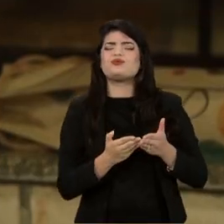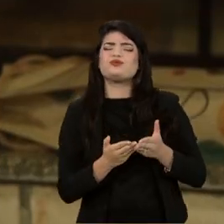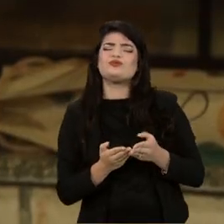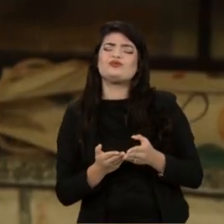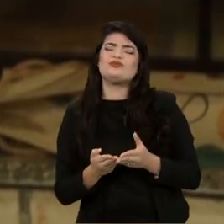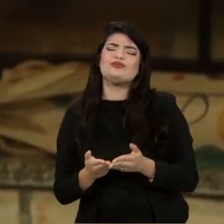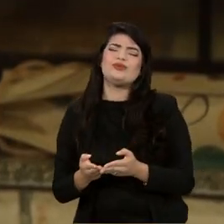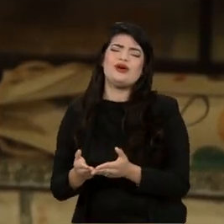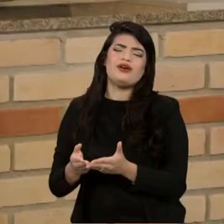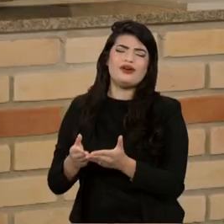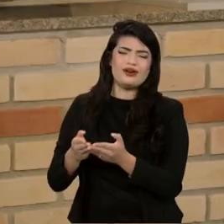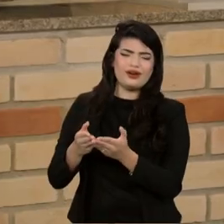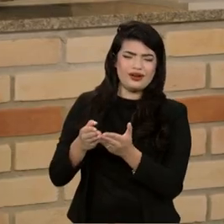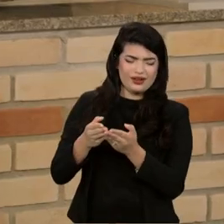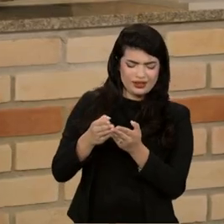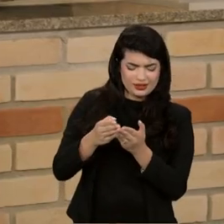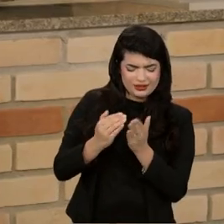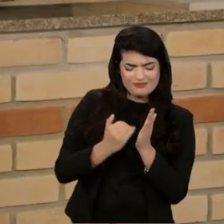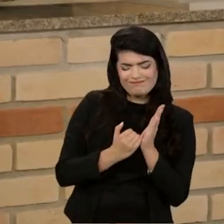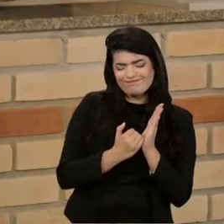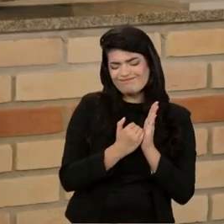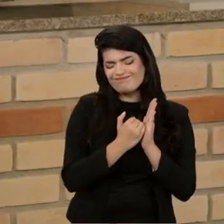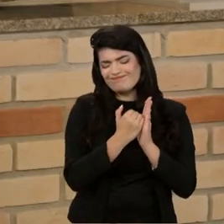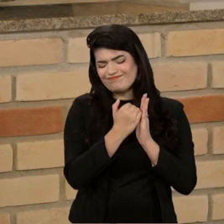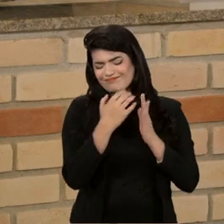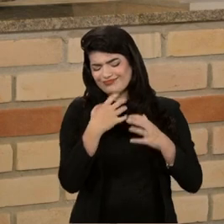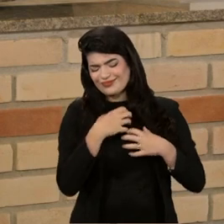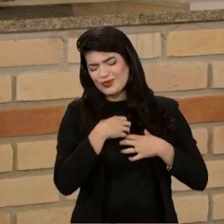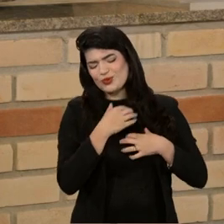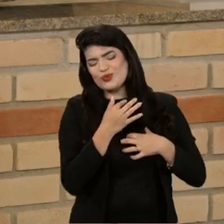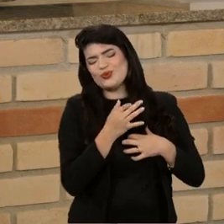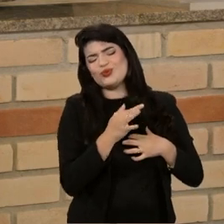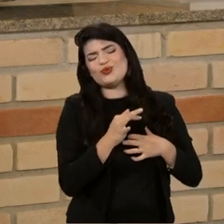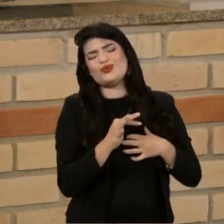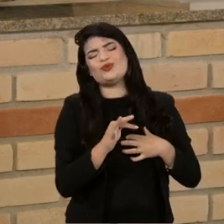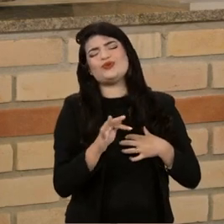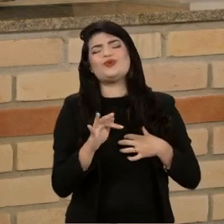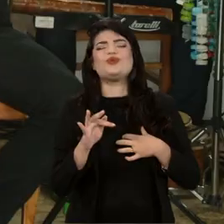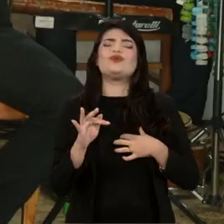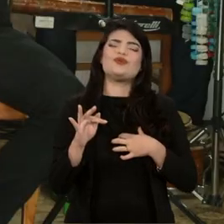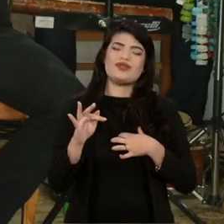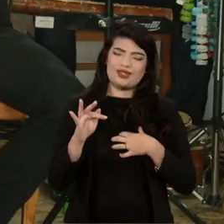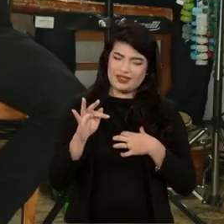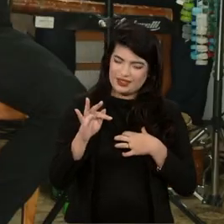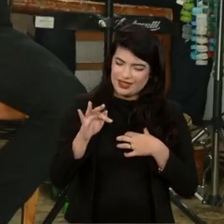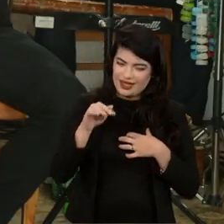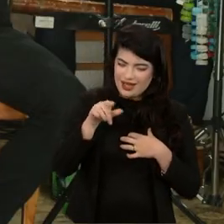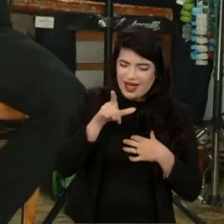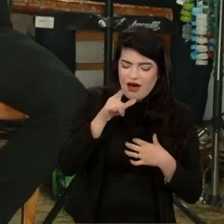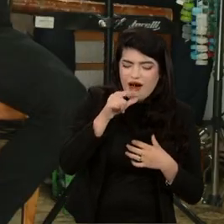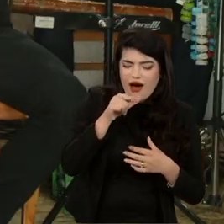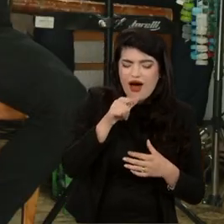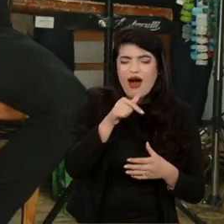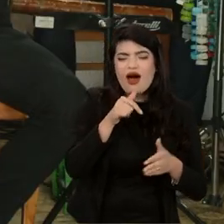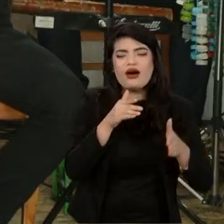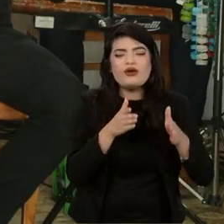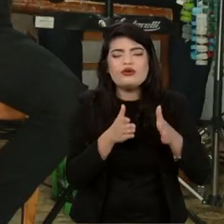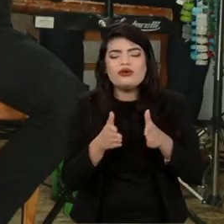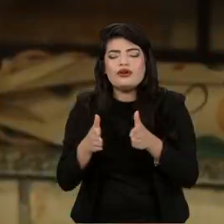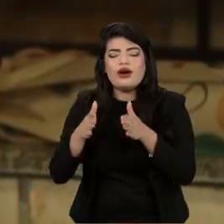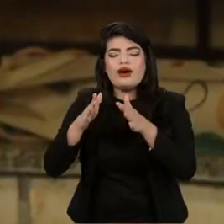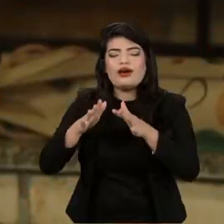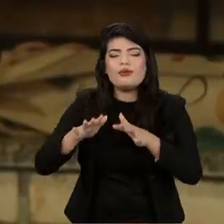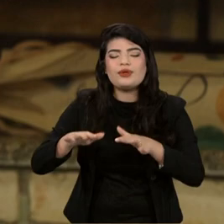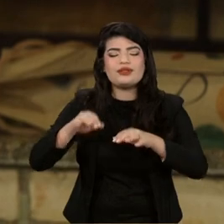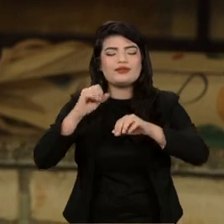Sem querer, tu aumentas minha dor. Nessas águas tão